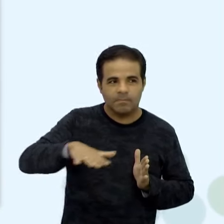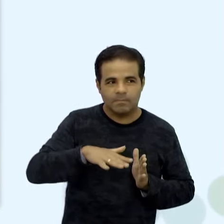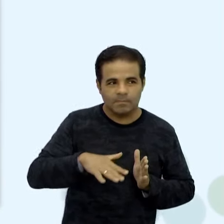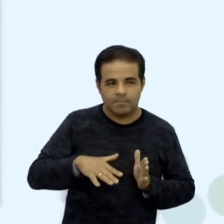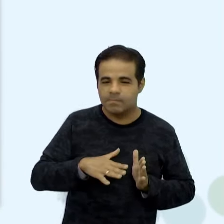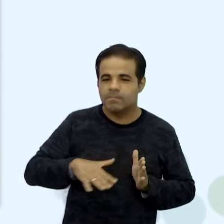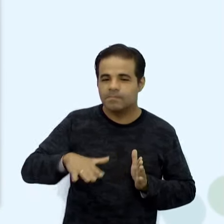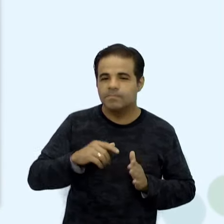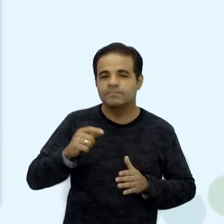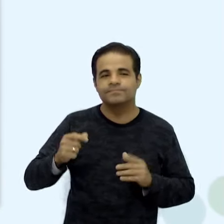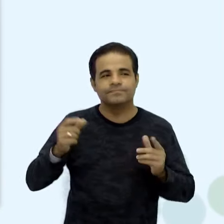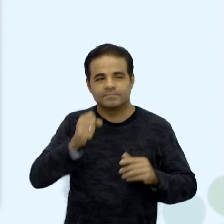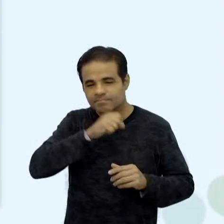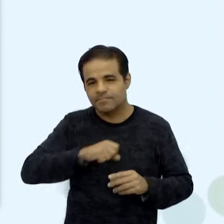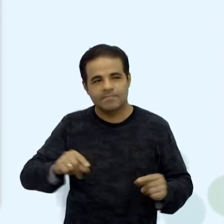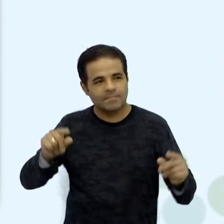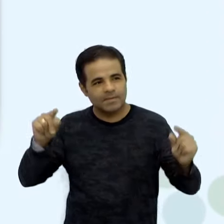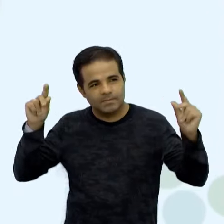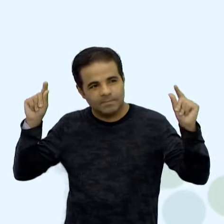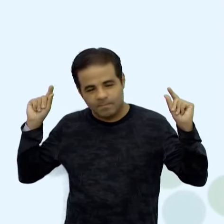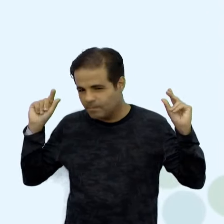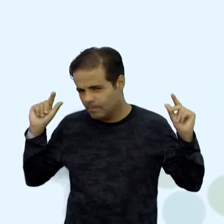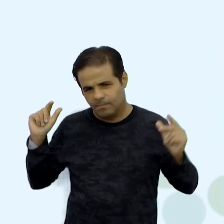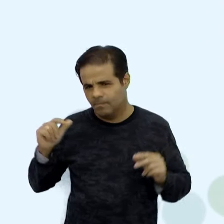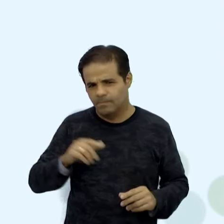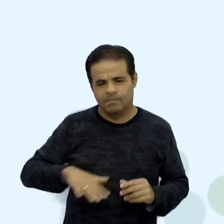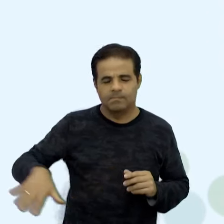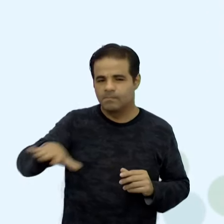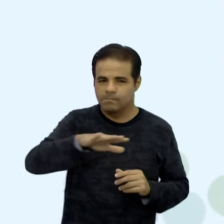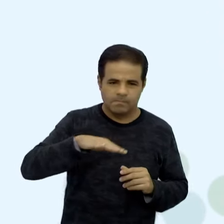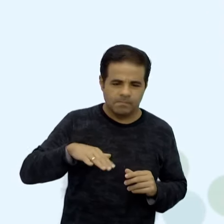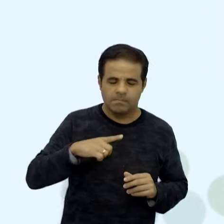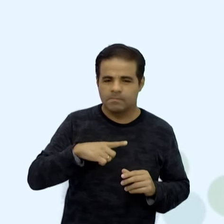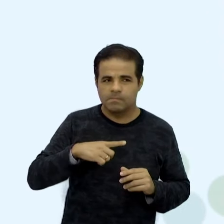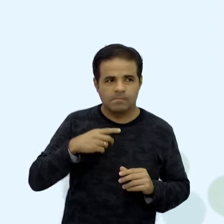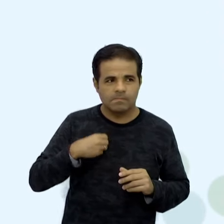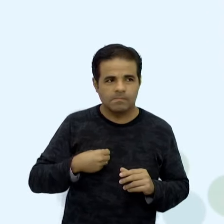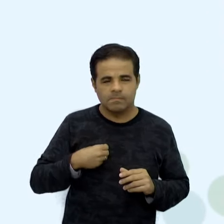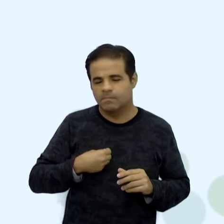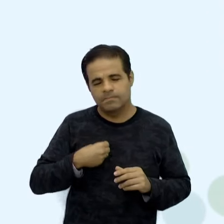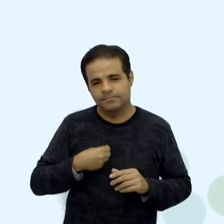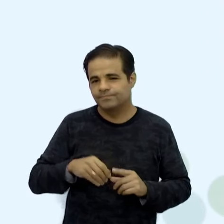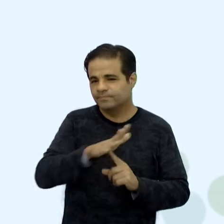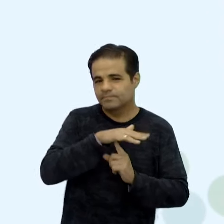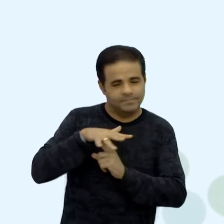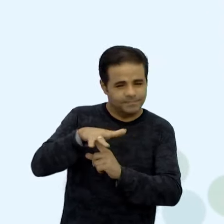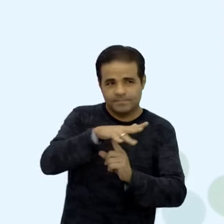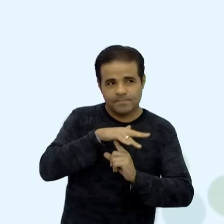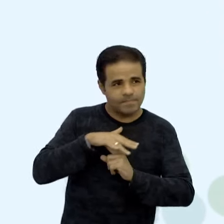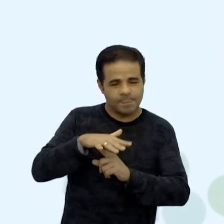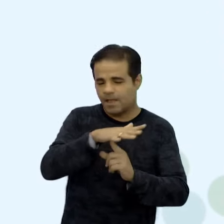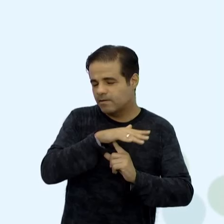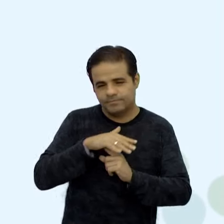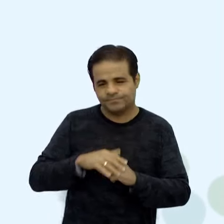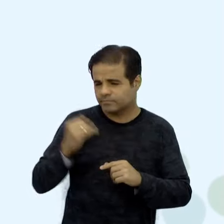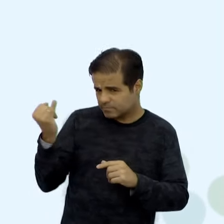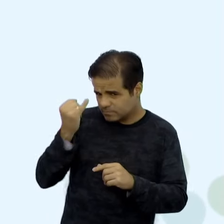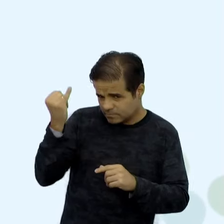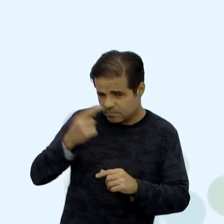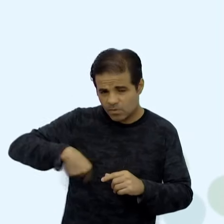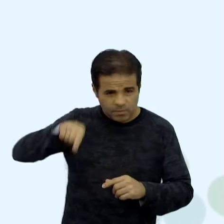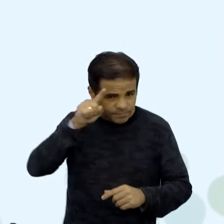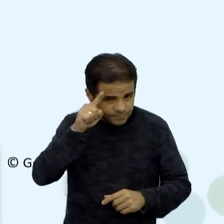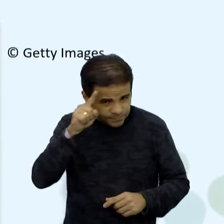da Grécia Antiga. E a perguntinha, né, será que as praças ainda são importantes para o nosso dia a